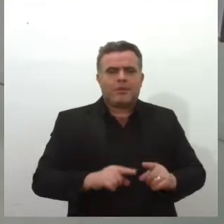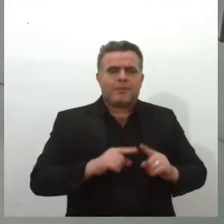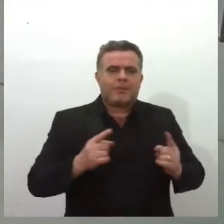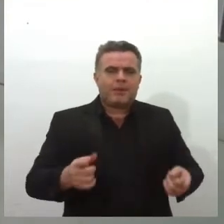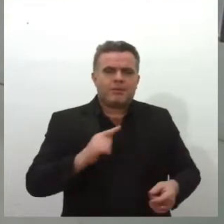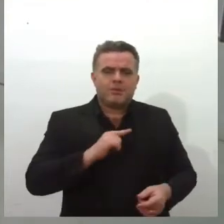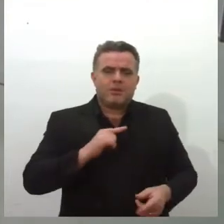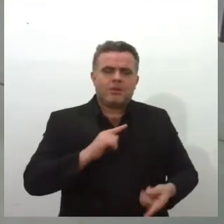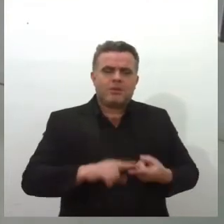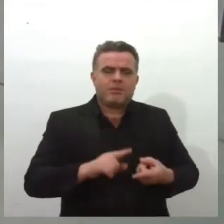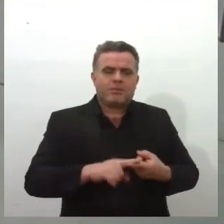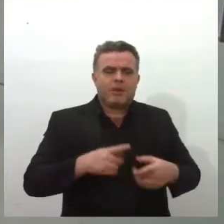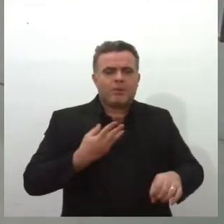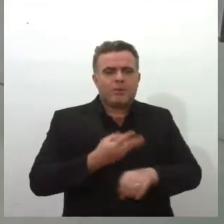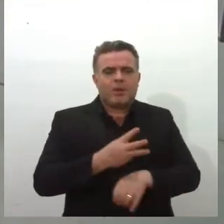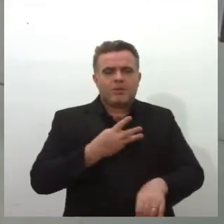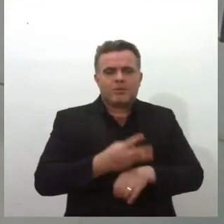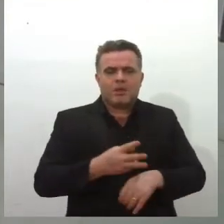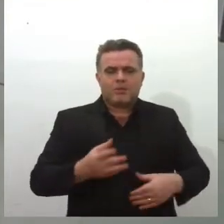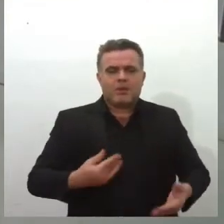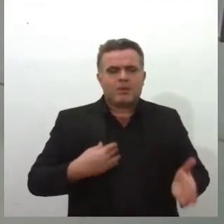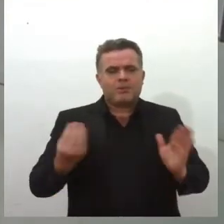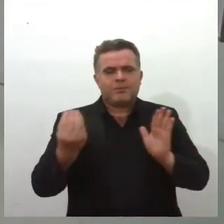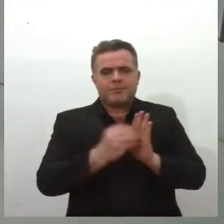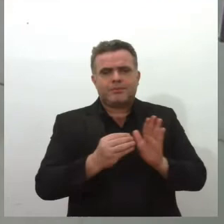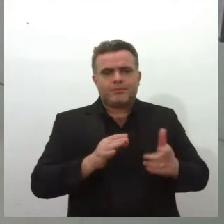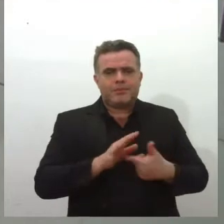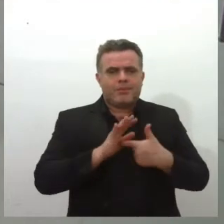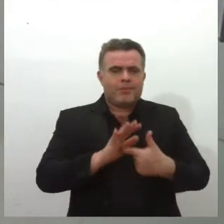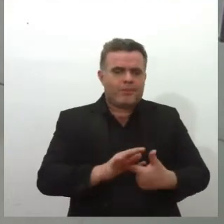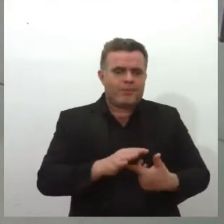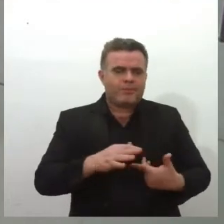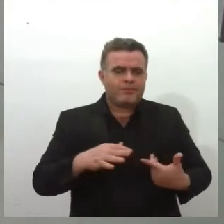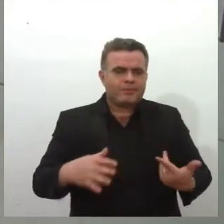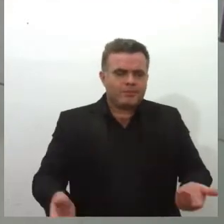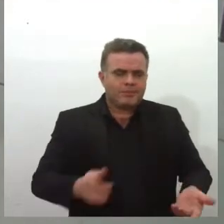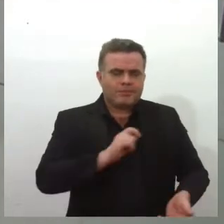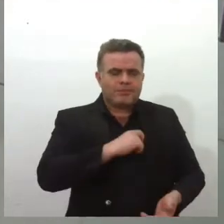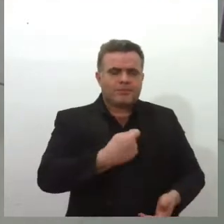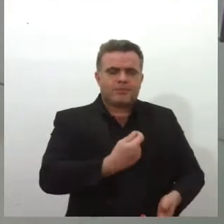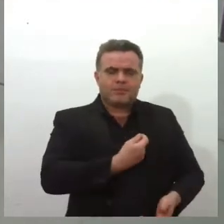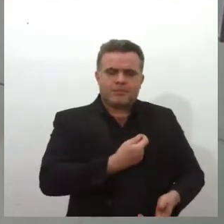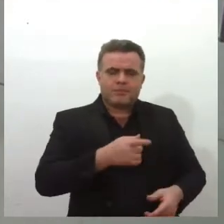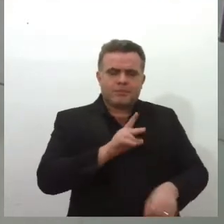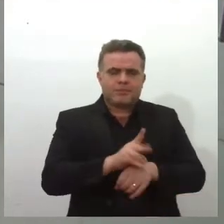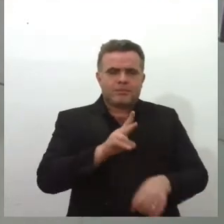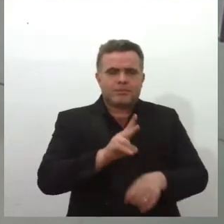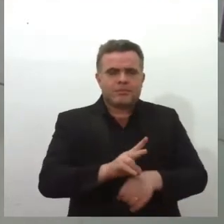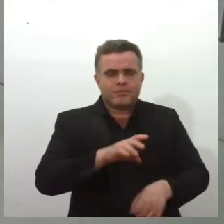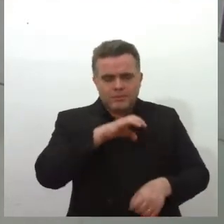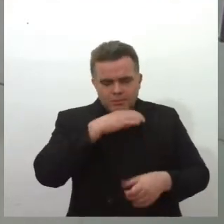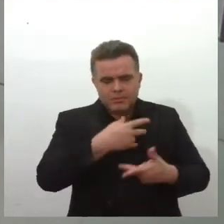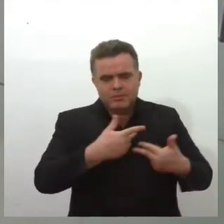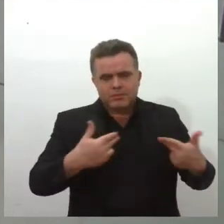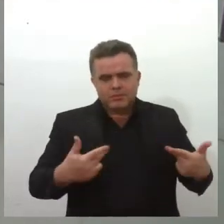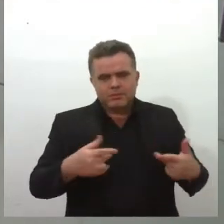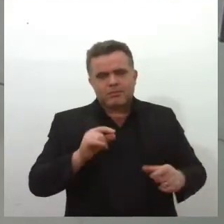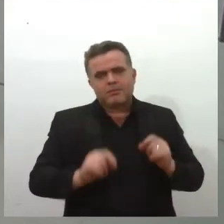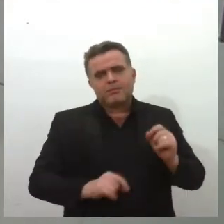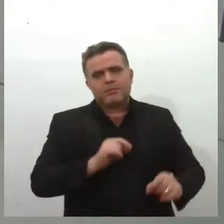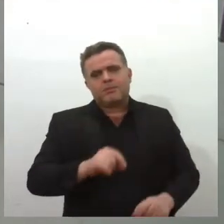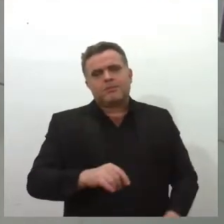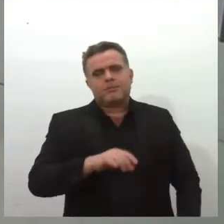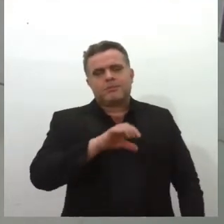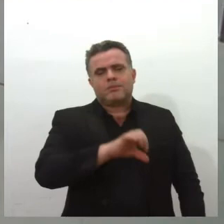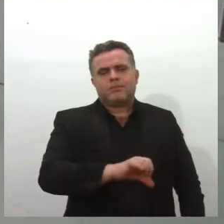o WhatsApp, eu vou até falar aqui o WhatsApp da DEPAMA, né, que é a Delegacia de Proteção Animal e Meio Ambiente de Aracaju, que é o